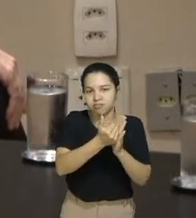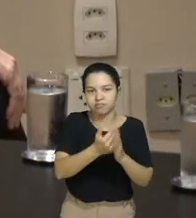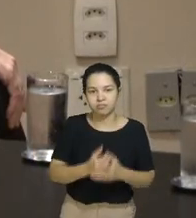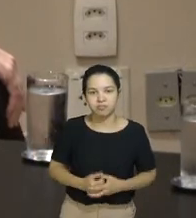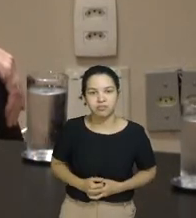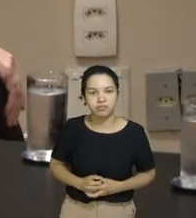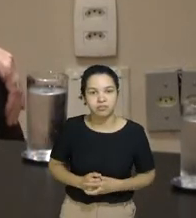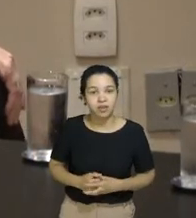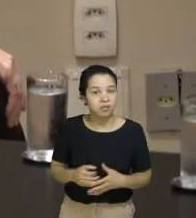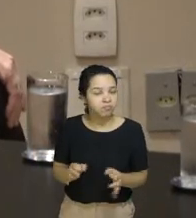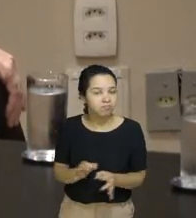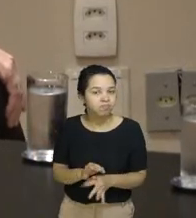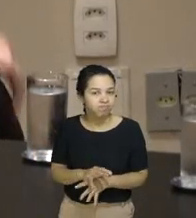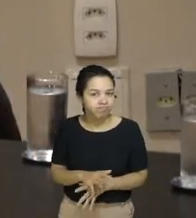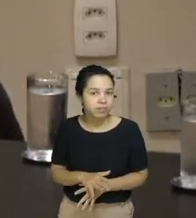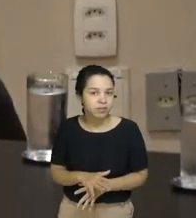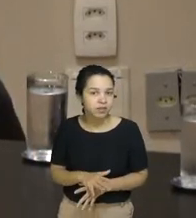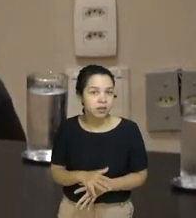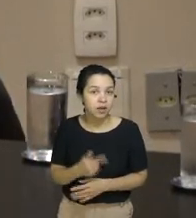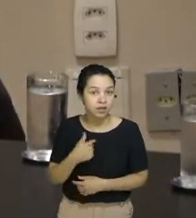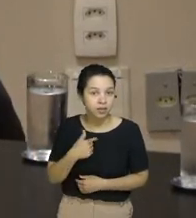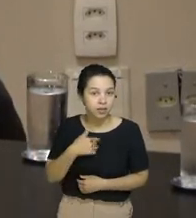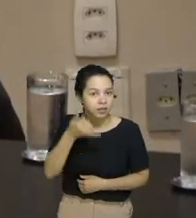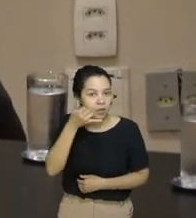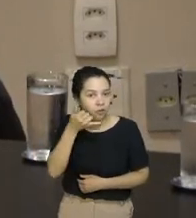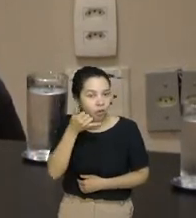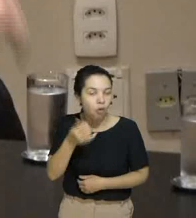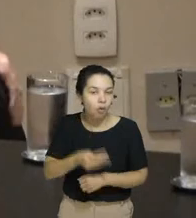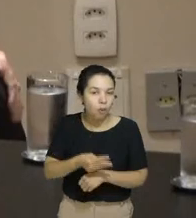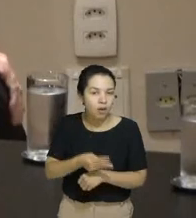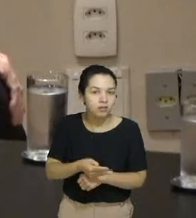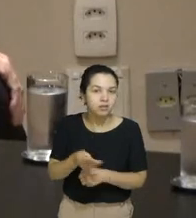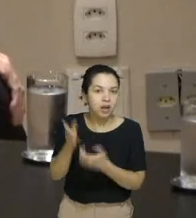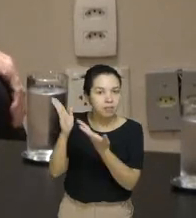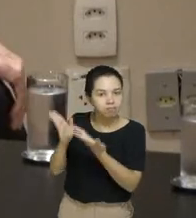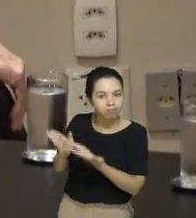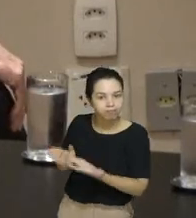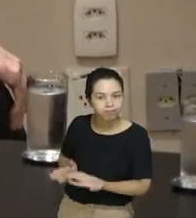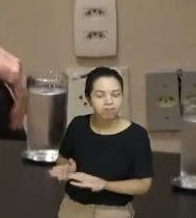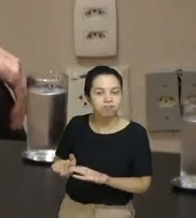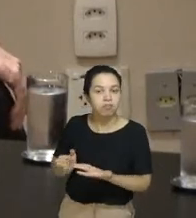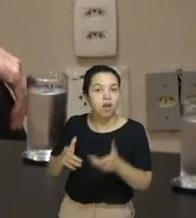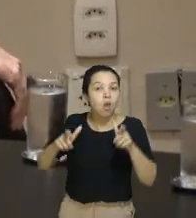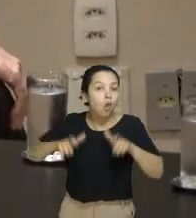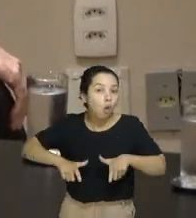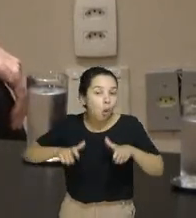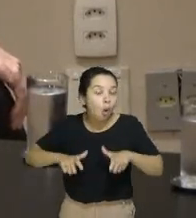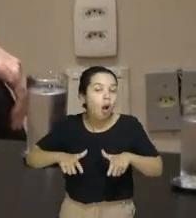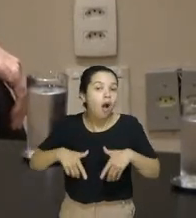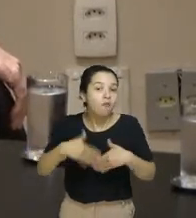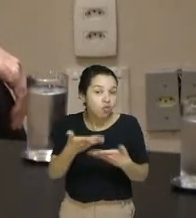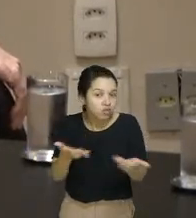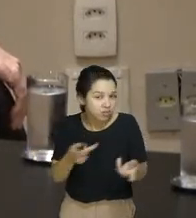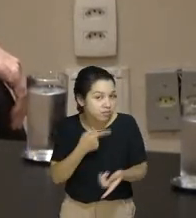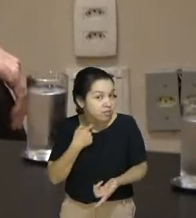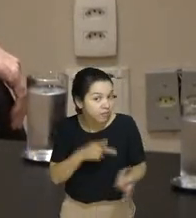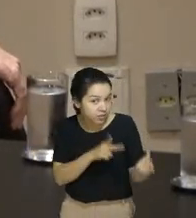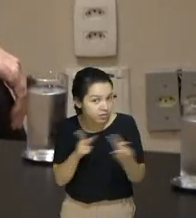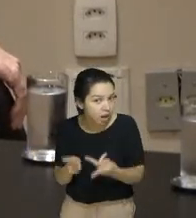é isso, pessoal. A gente deixa aí os nossos contatos, onde é o nosso endereço, se quiserem visitar, conhecer,